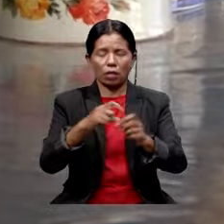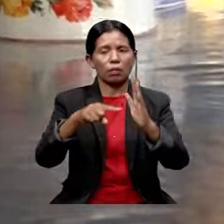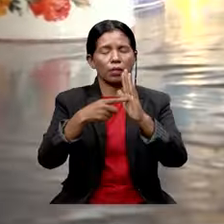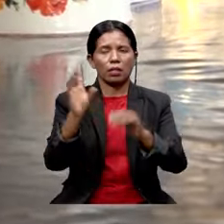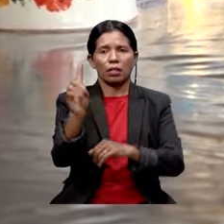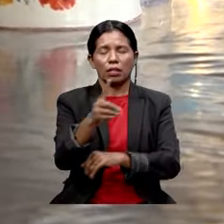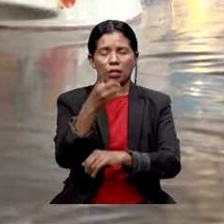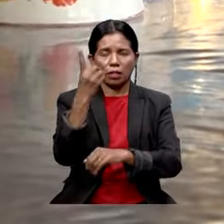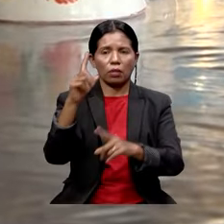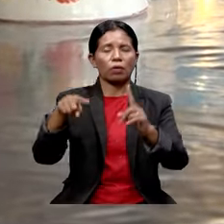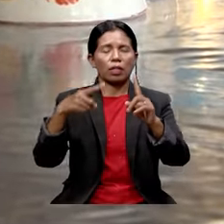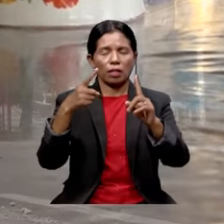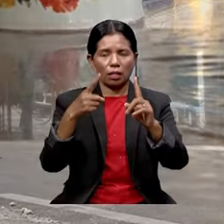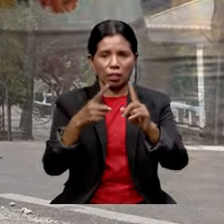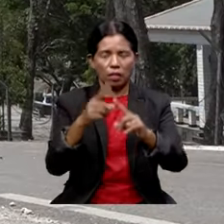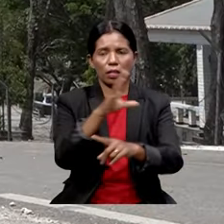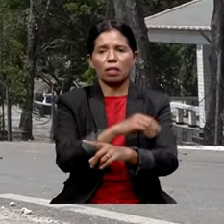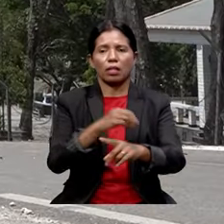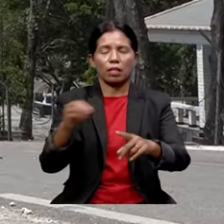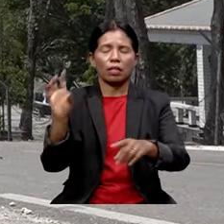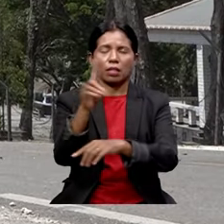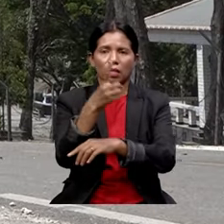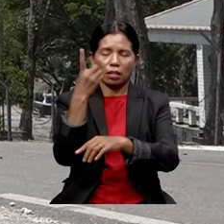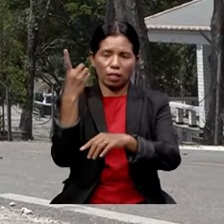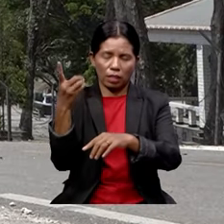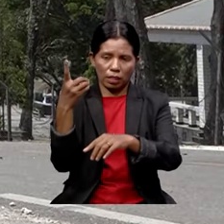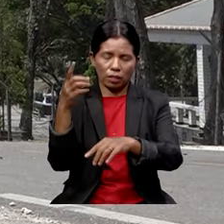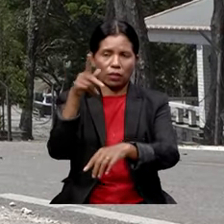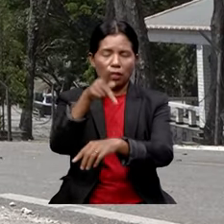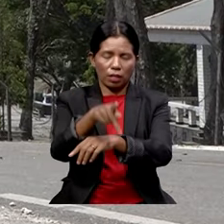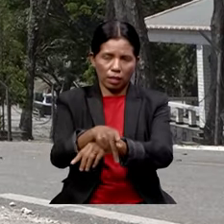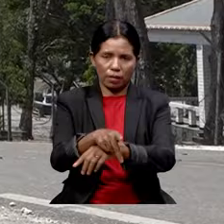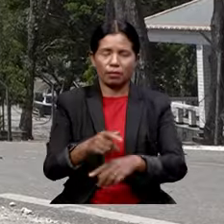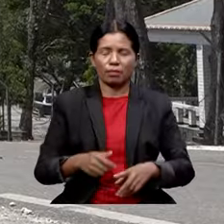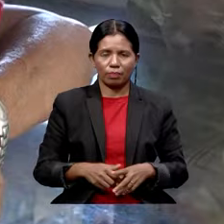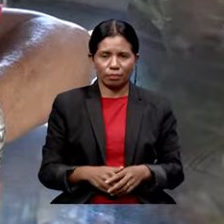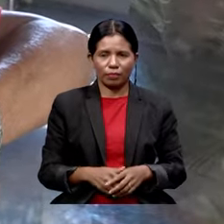dader ba yira lorong matan sae, to kalang lorong matan nemono.